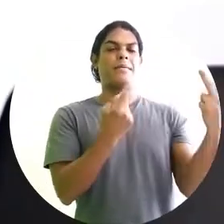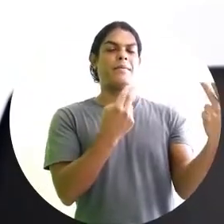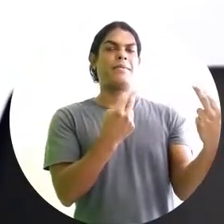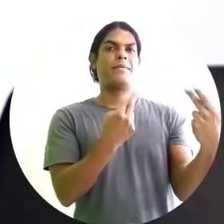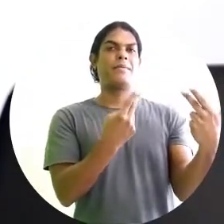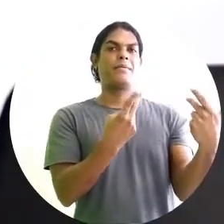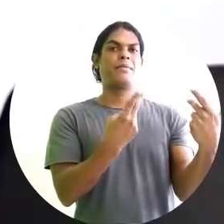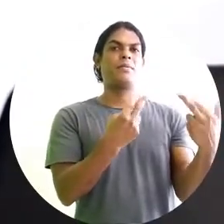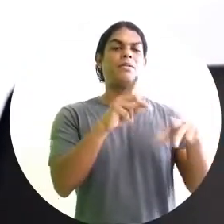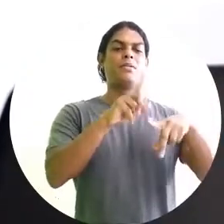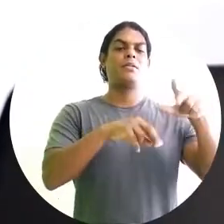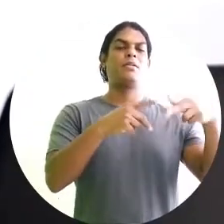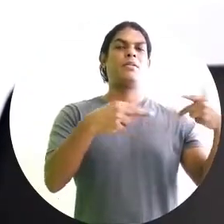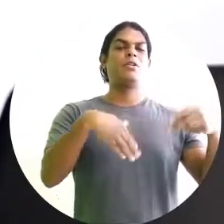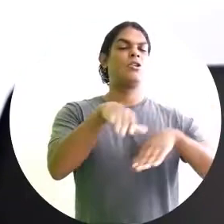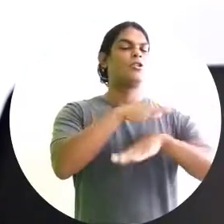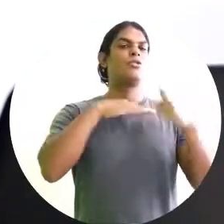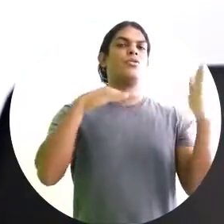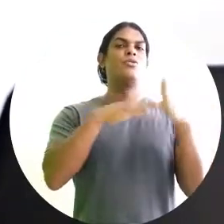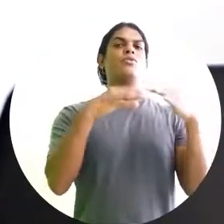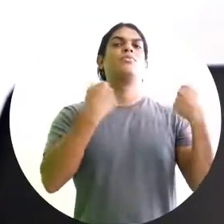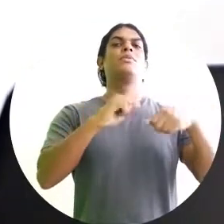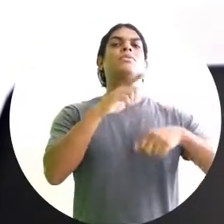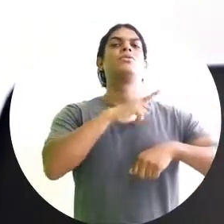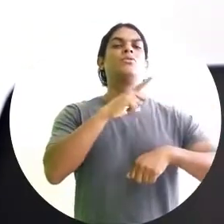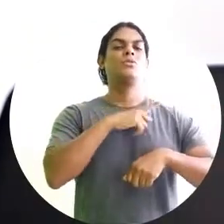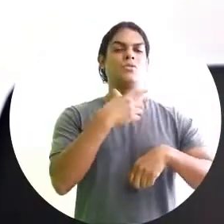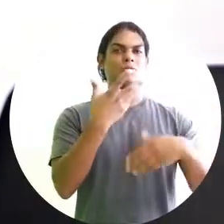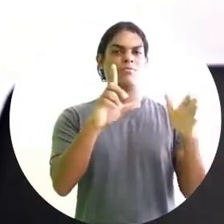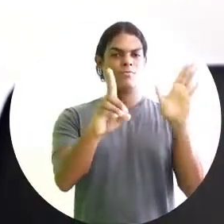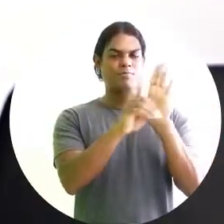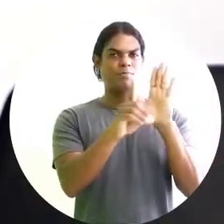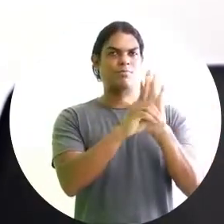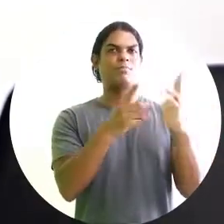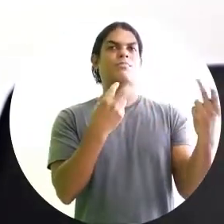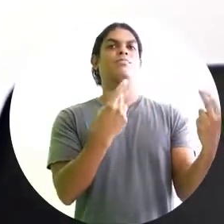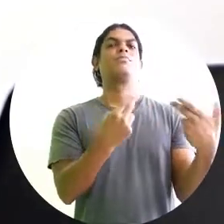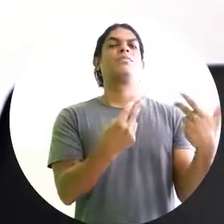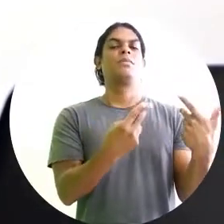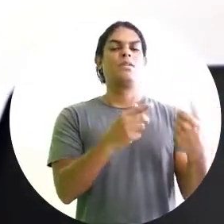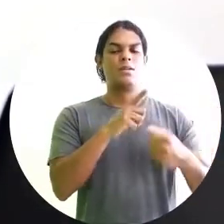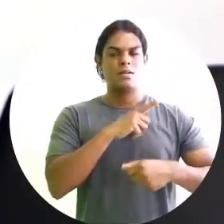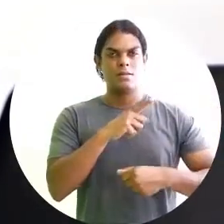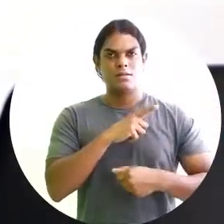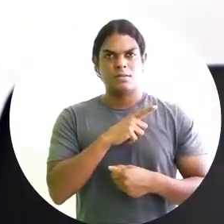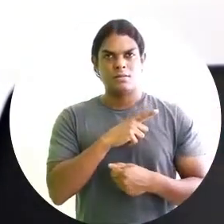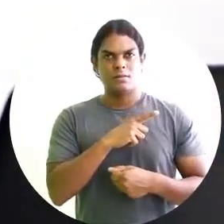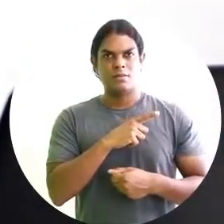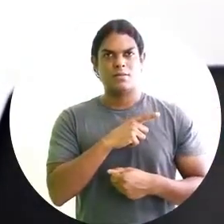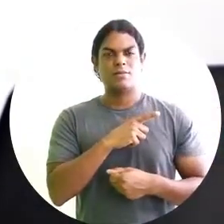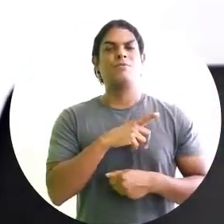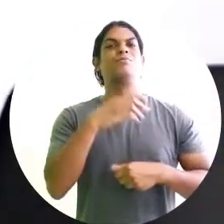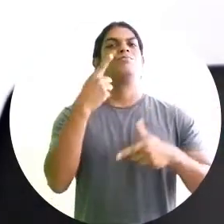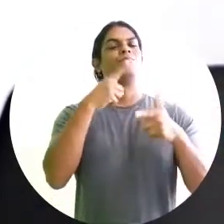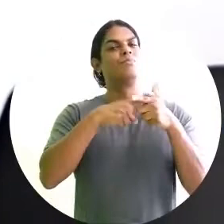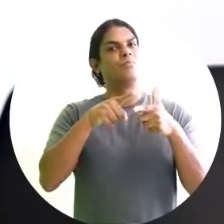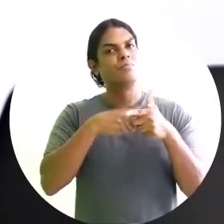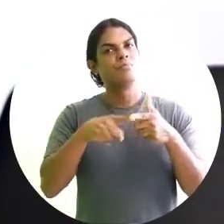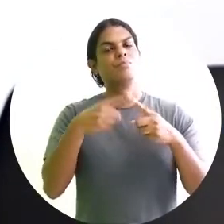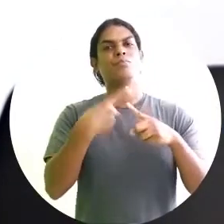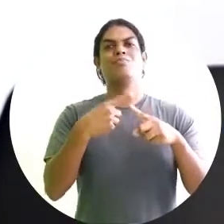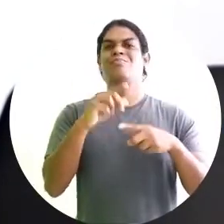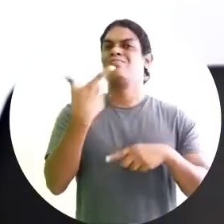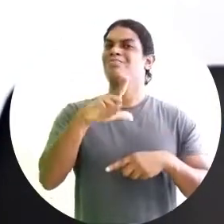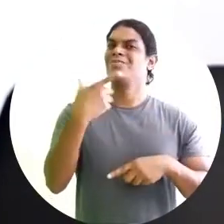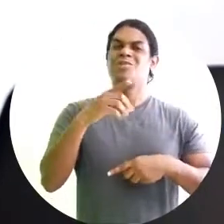pautado na igualdade material, em que todos têm que ter os mesmos direitos, mas que sofreu